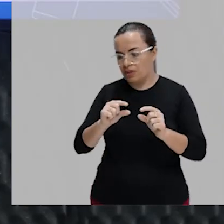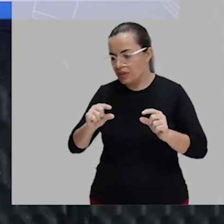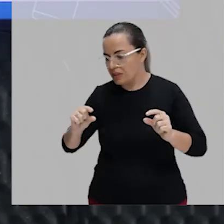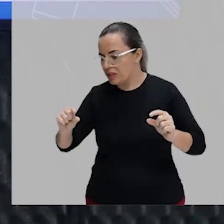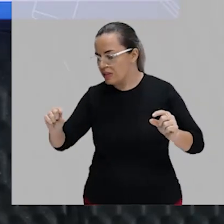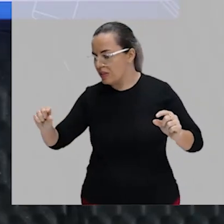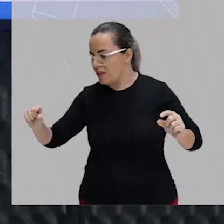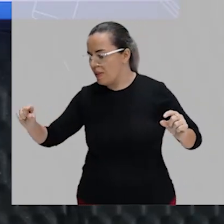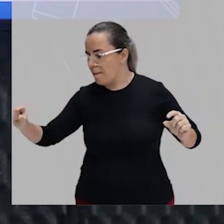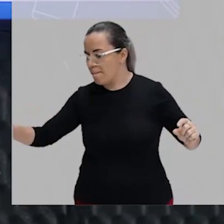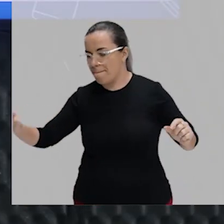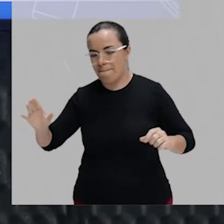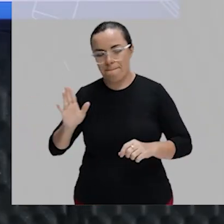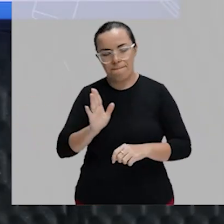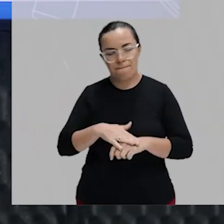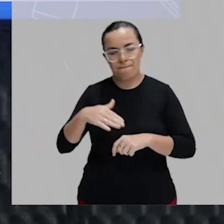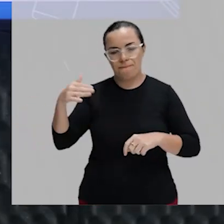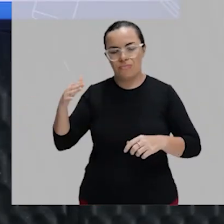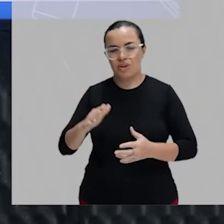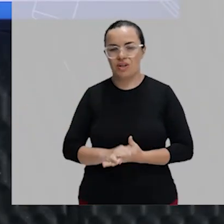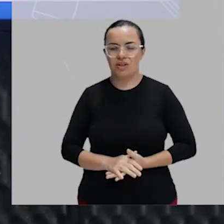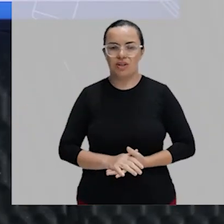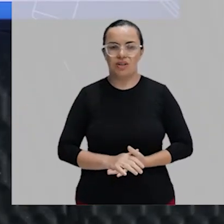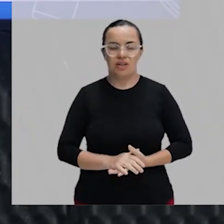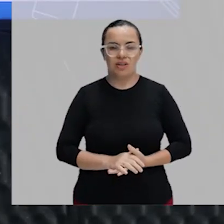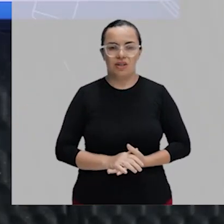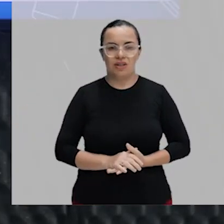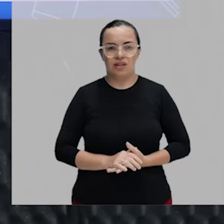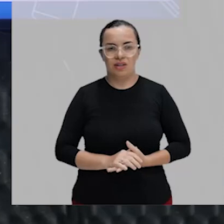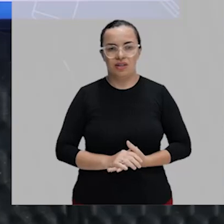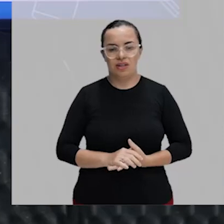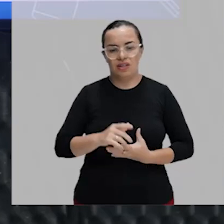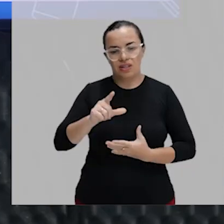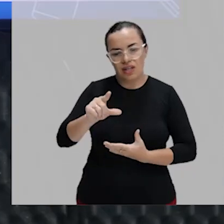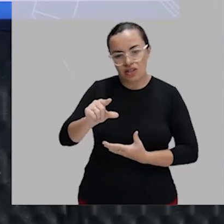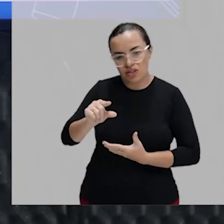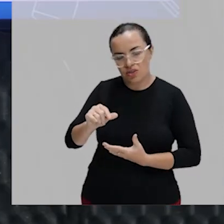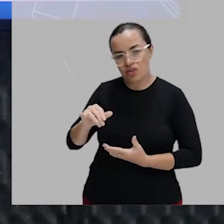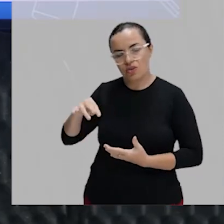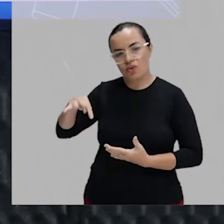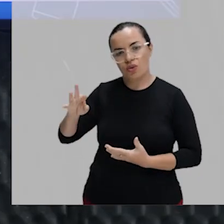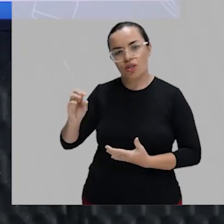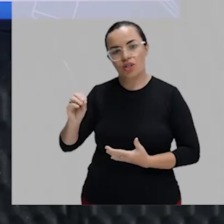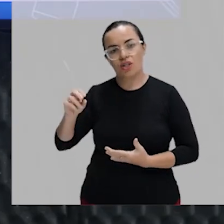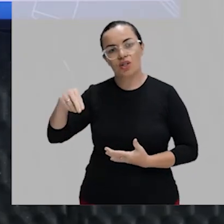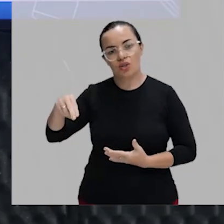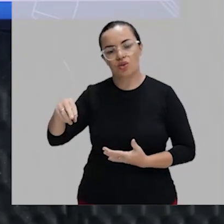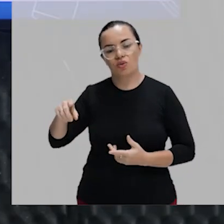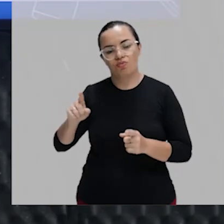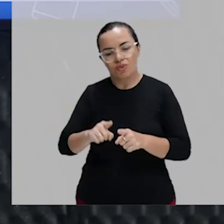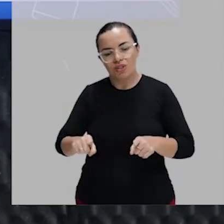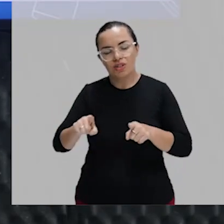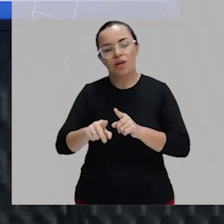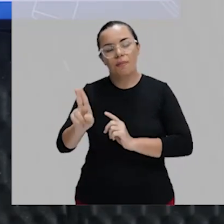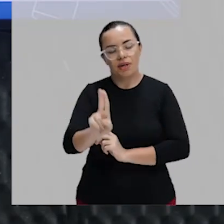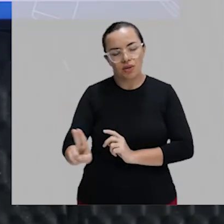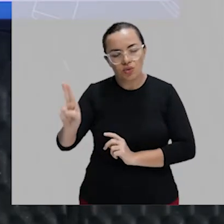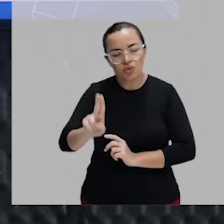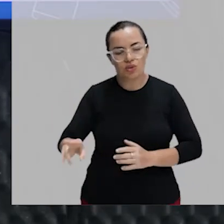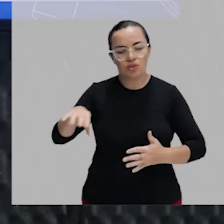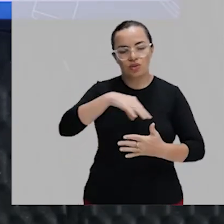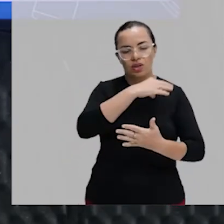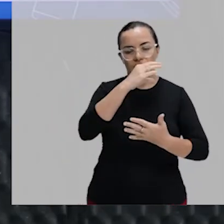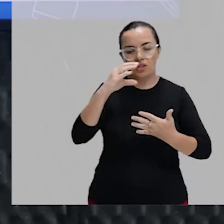também as sequências que não trazem informação genética nenhuma. Então, a gente vai olhar dessas alternativas aqui,